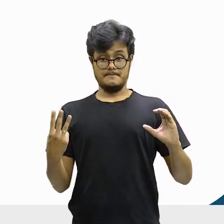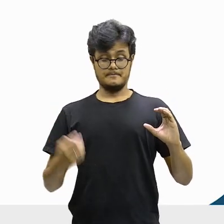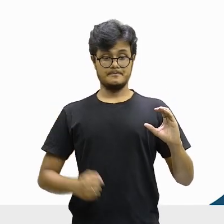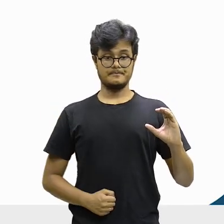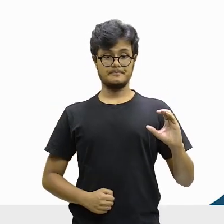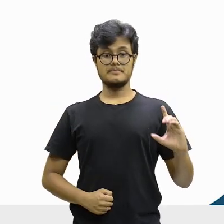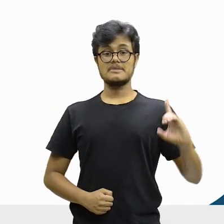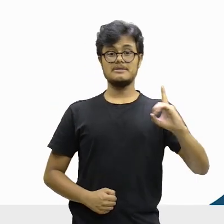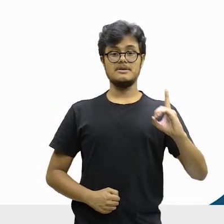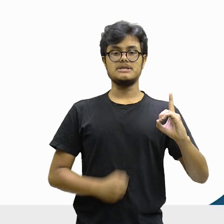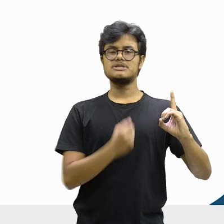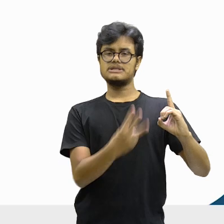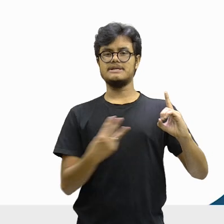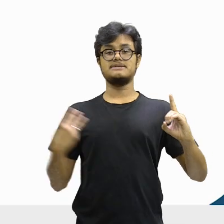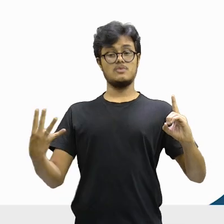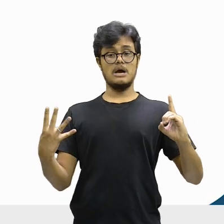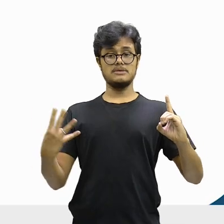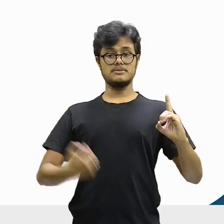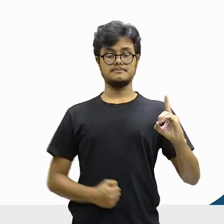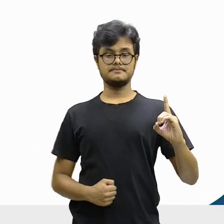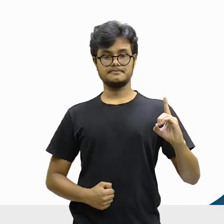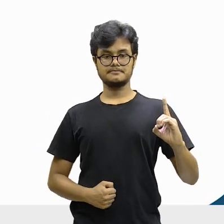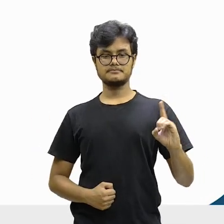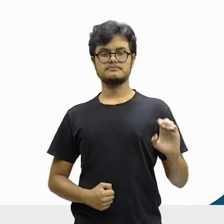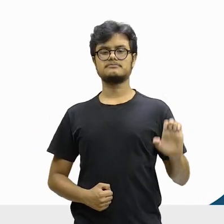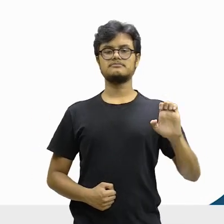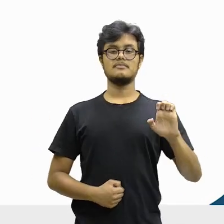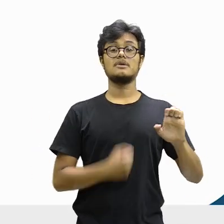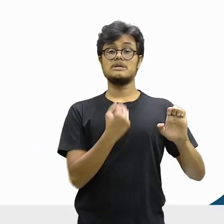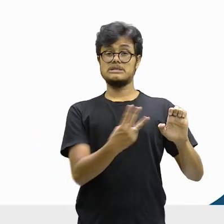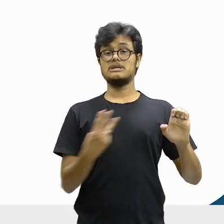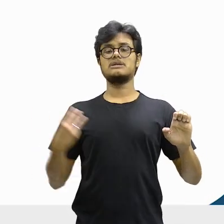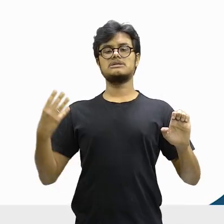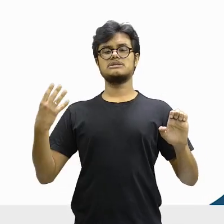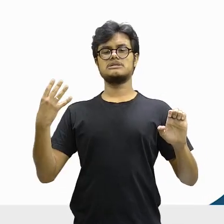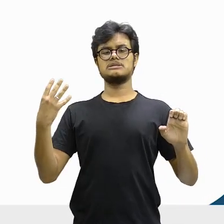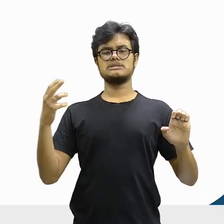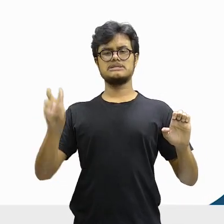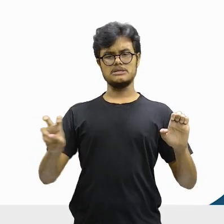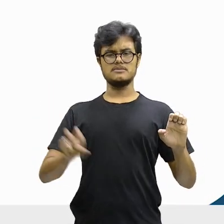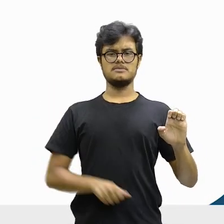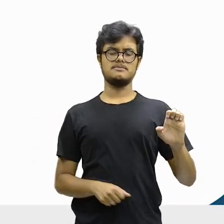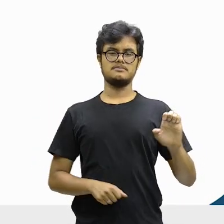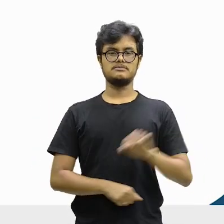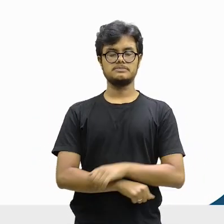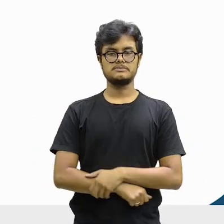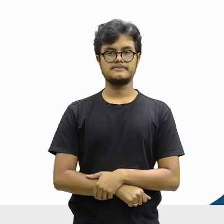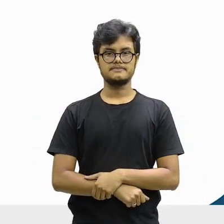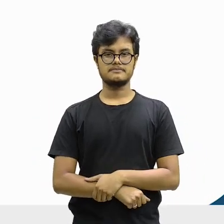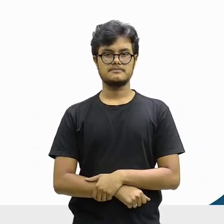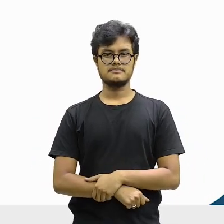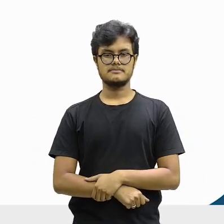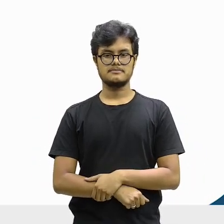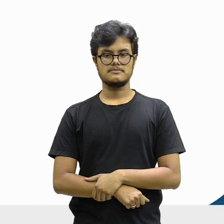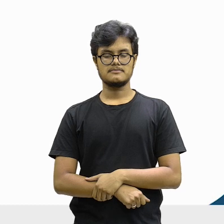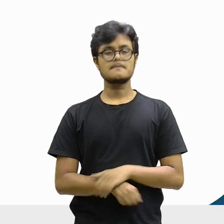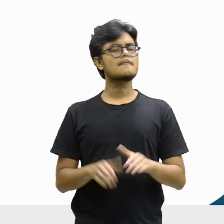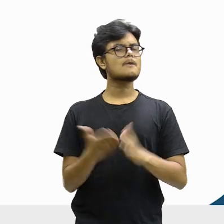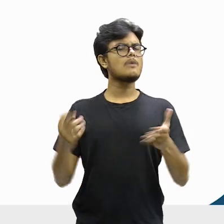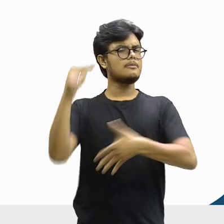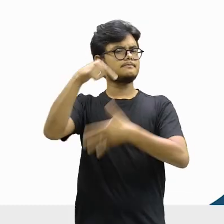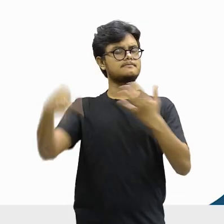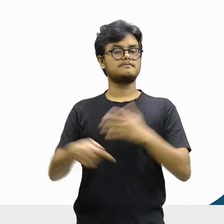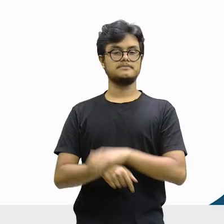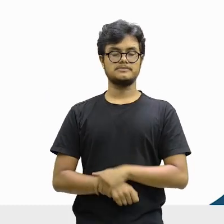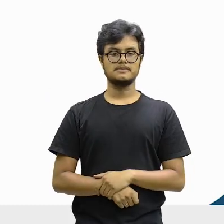C, 1 e 3 apenas, alternativa D, 3 e 4 apenas, e alternativa E, 3 e 5